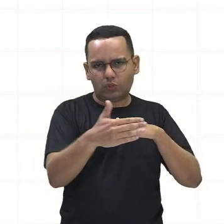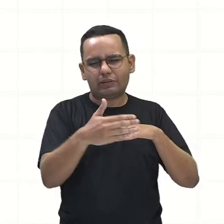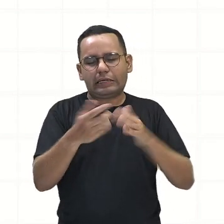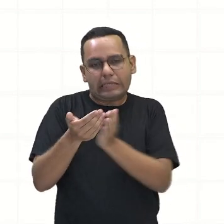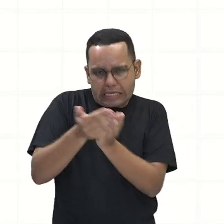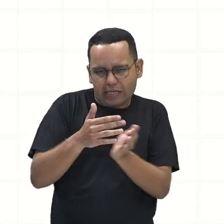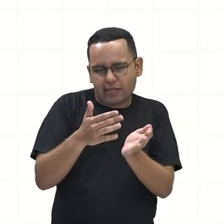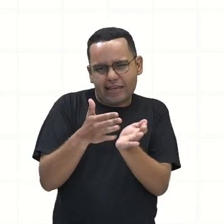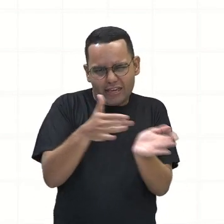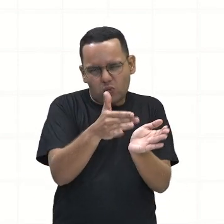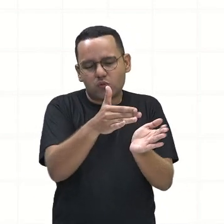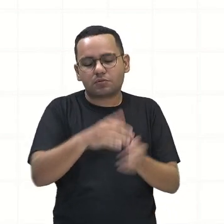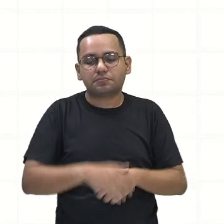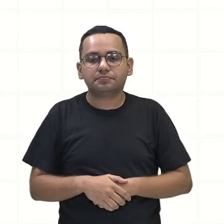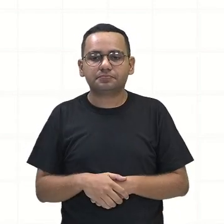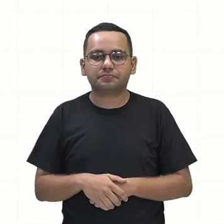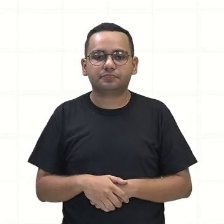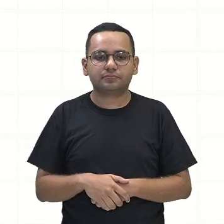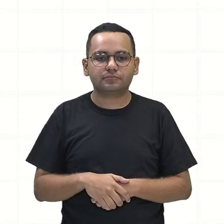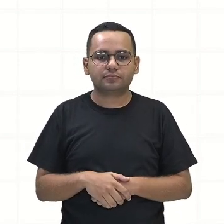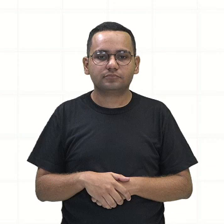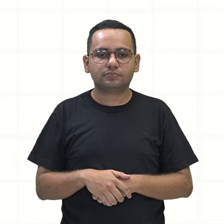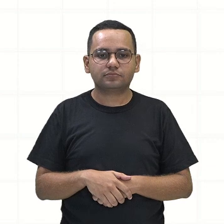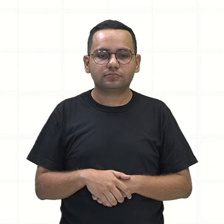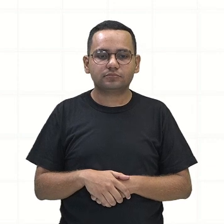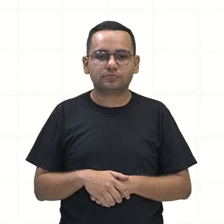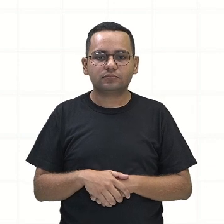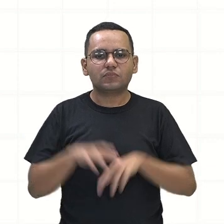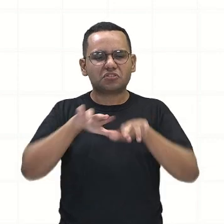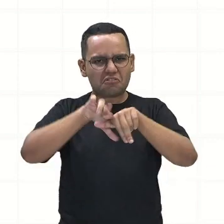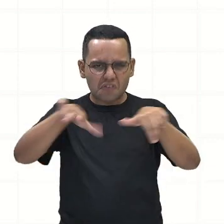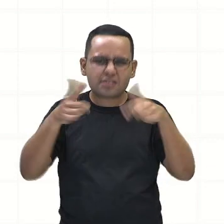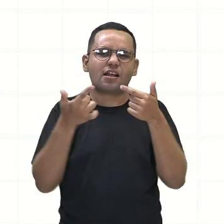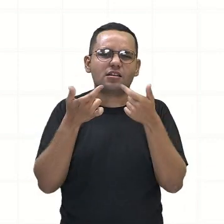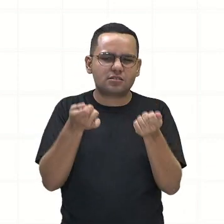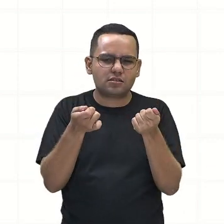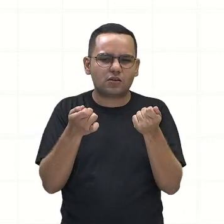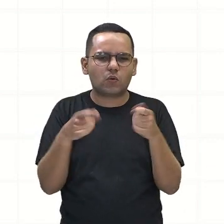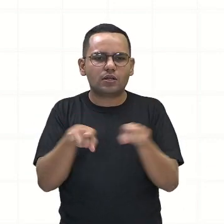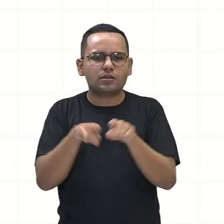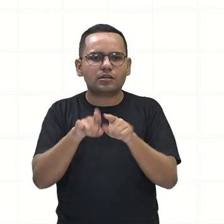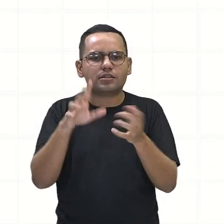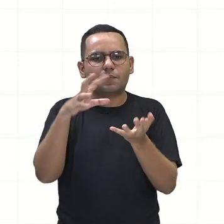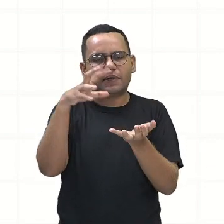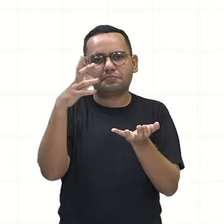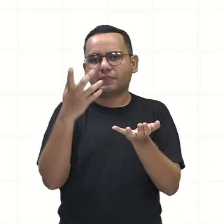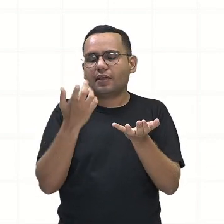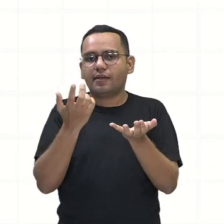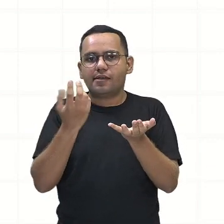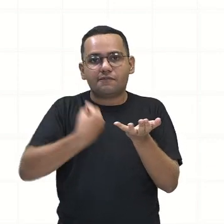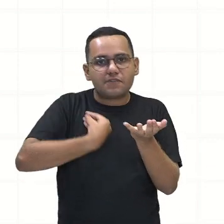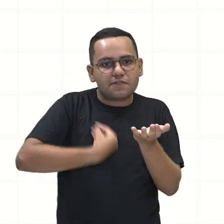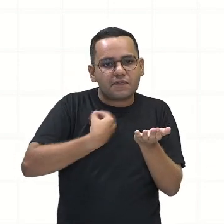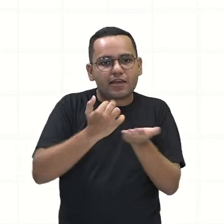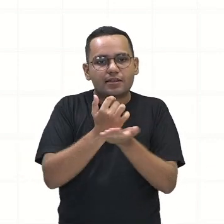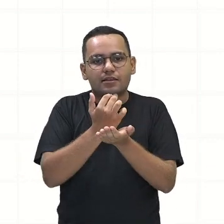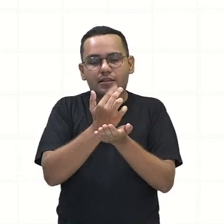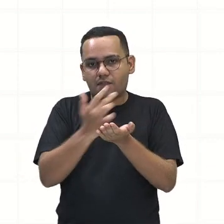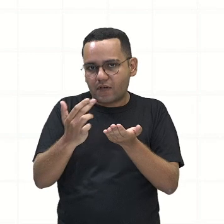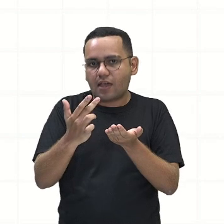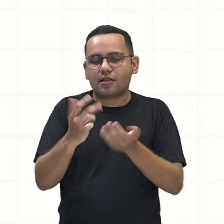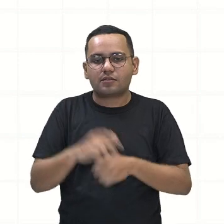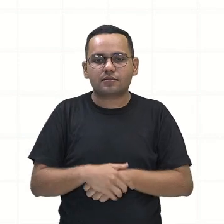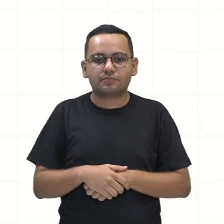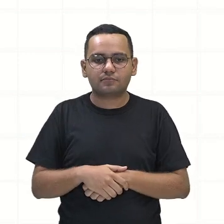a diversidade linguística, as habitações asseadas, ou seja, habitações limpas,